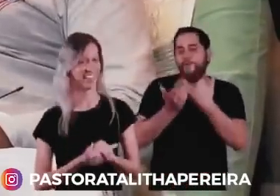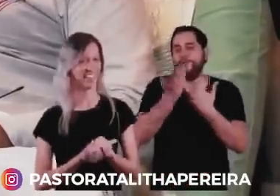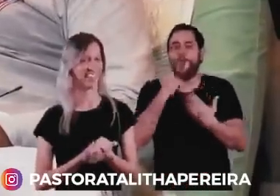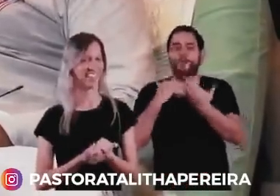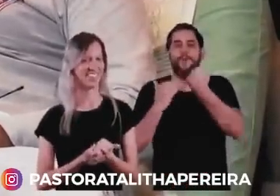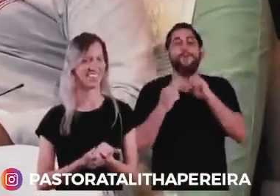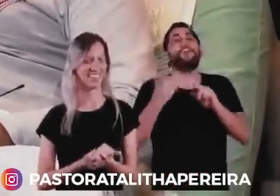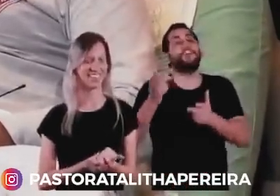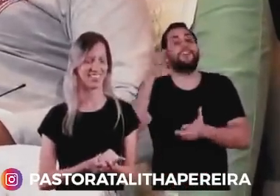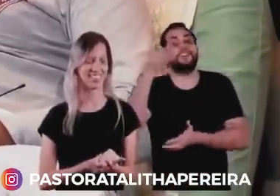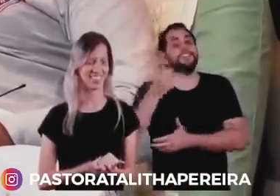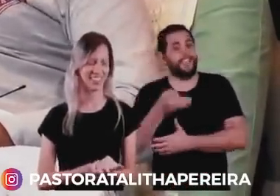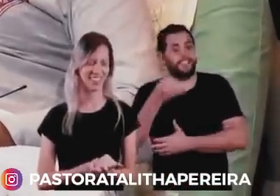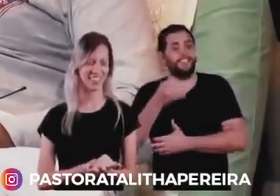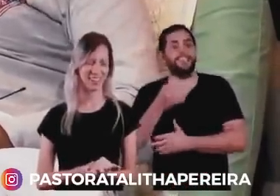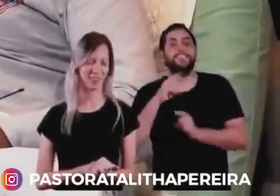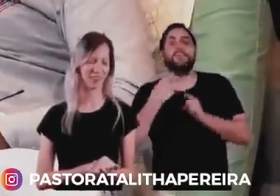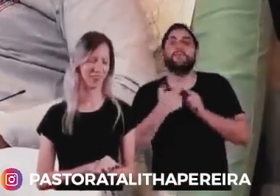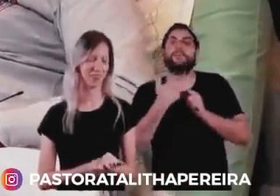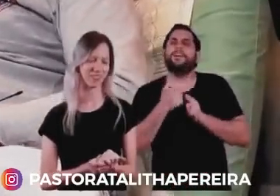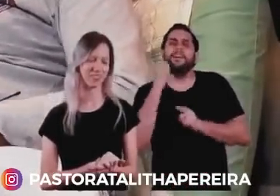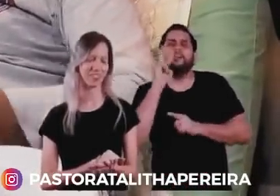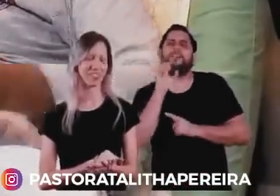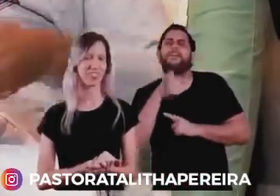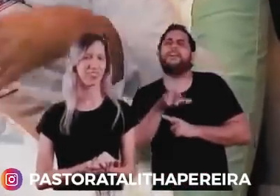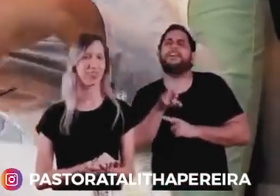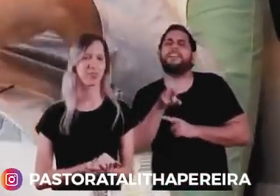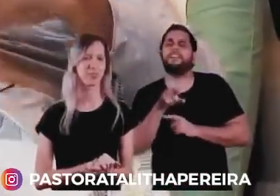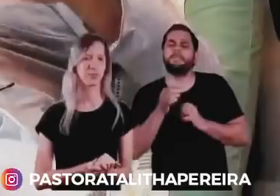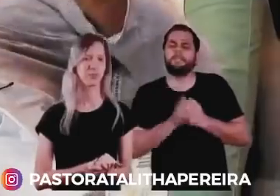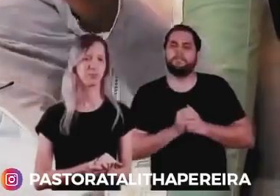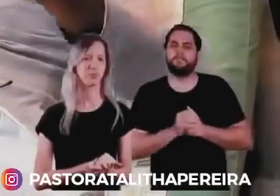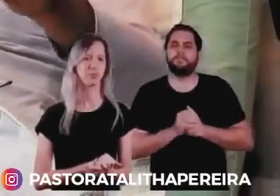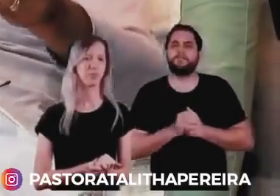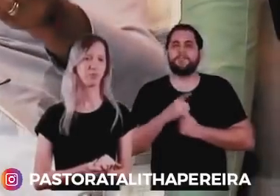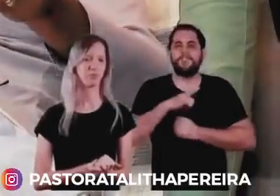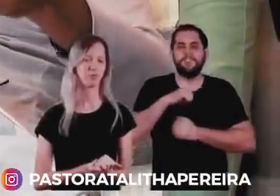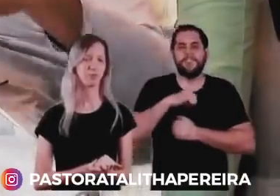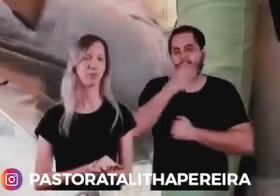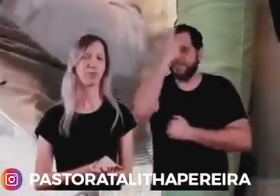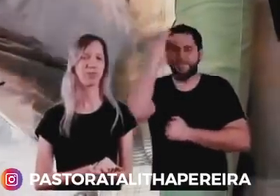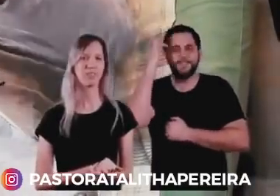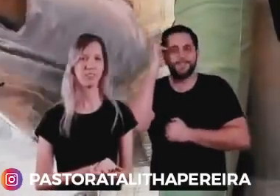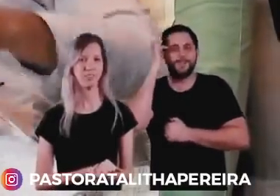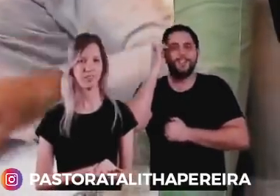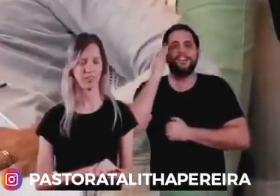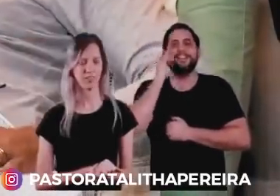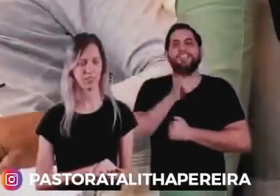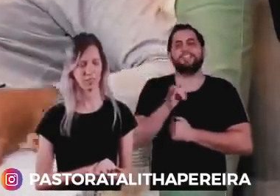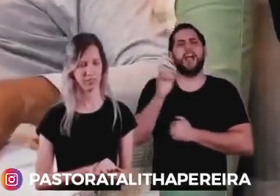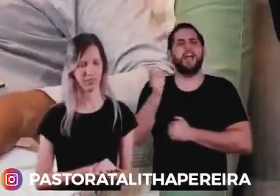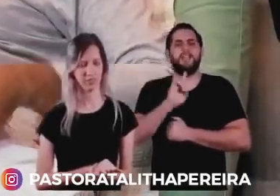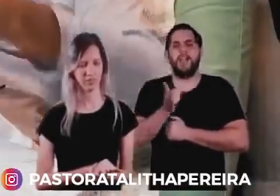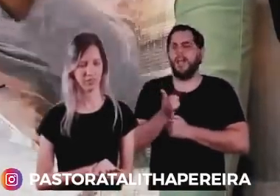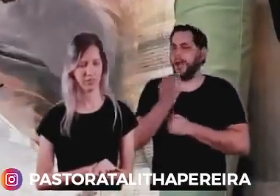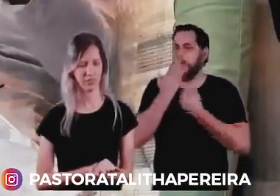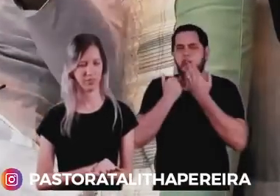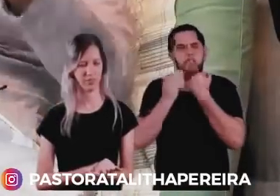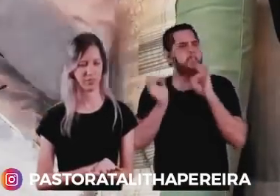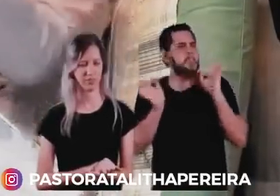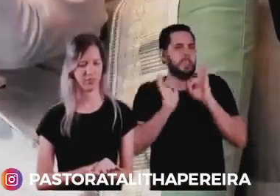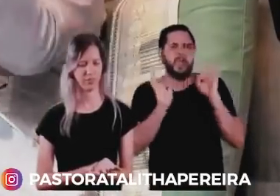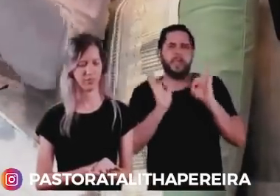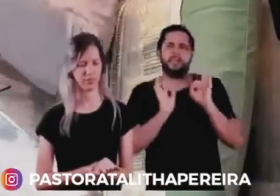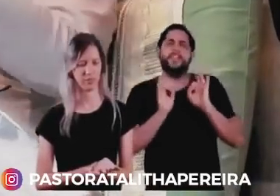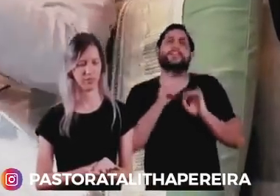Uma coisa é certa. Não, e um outro detalhe que eu vejo nisso aqui. Tem gente que diz que não estou comendo, não. Eu tenho.